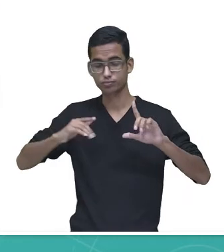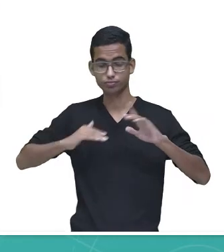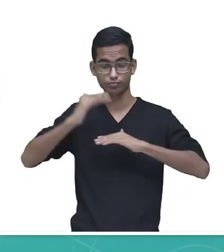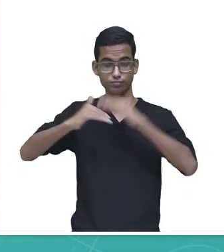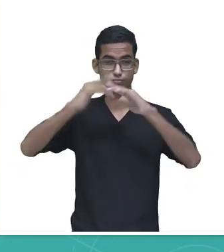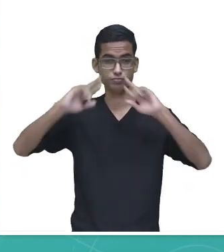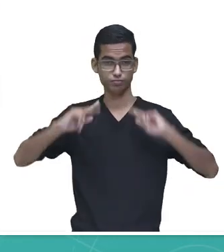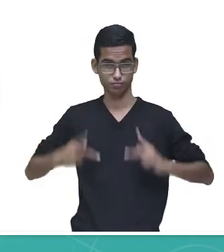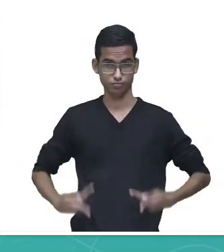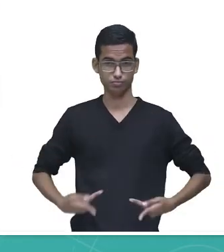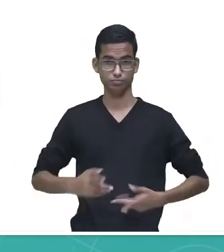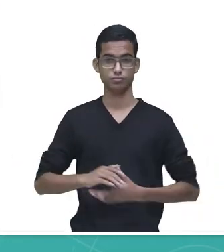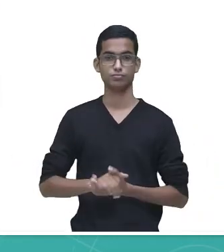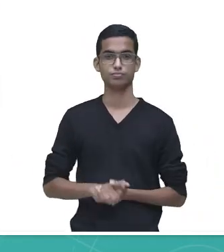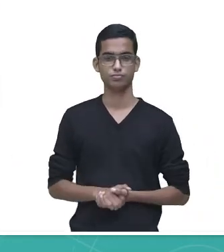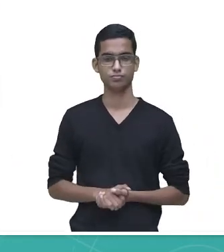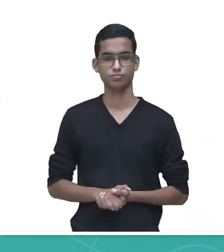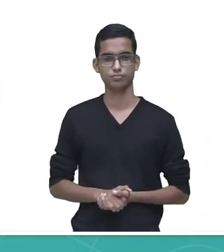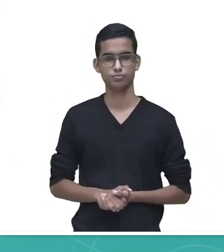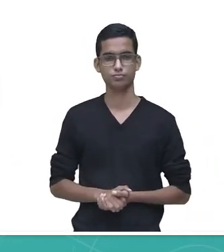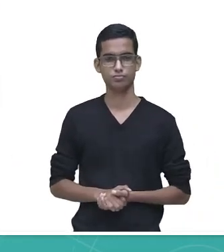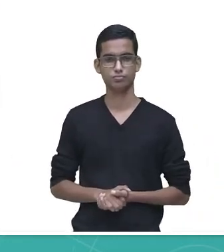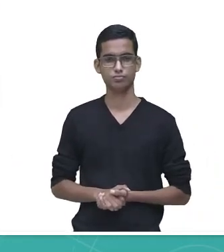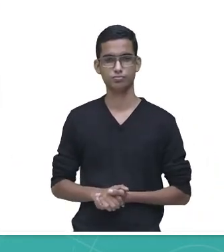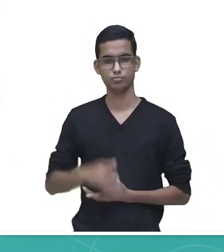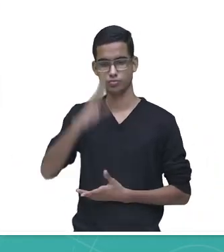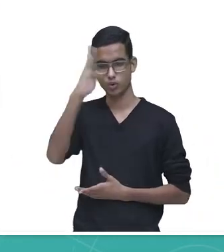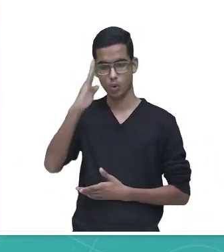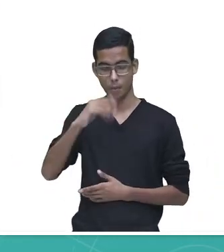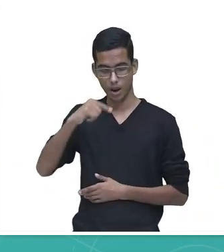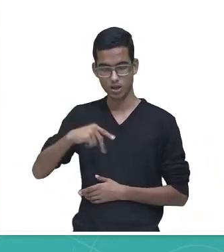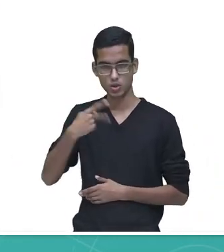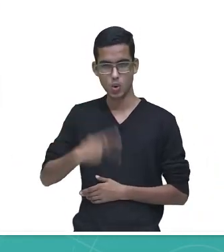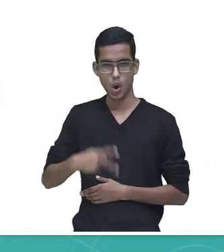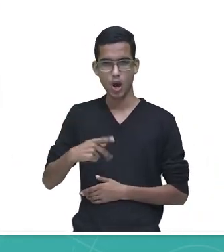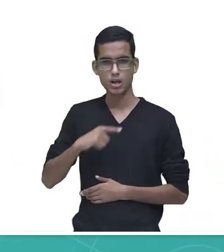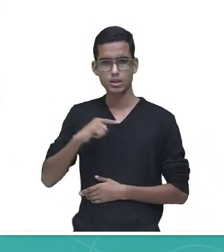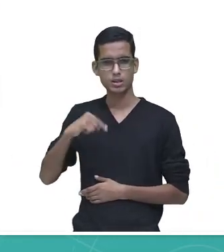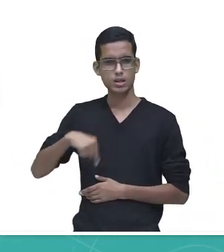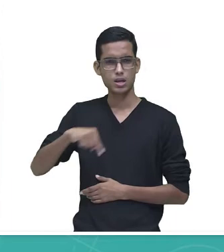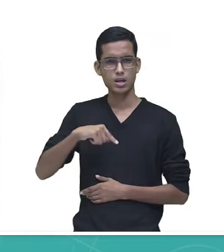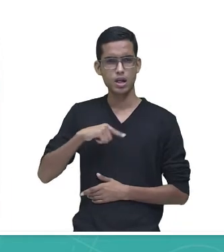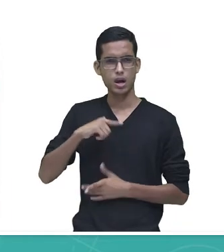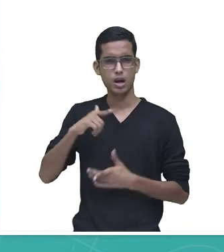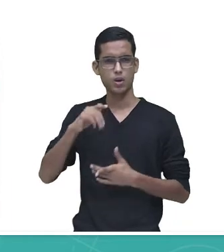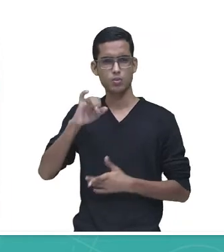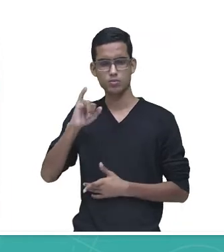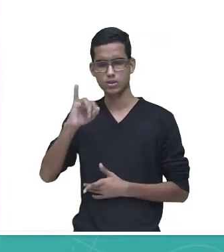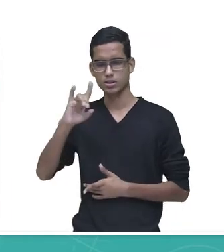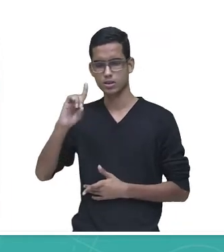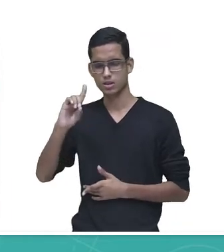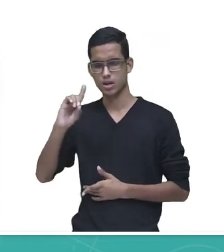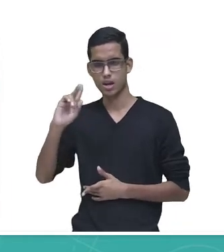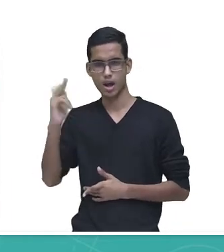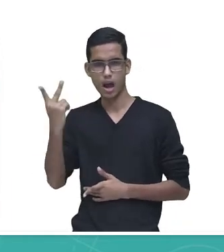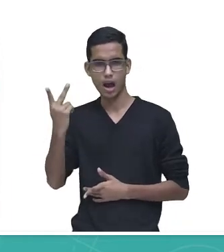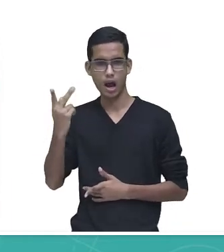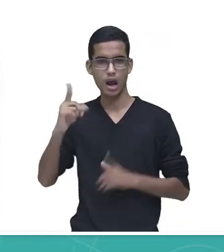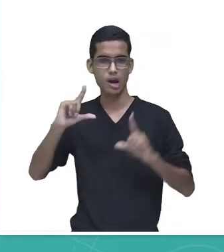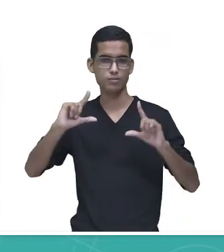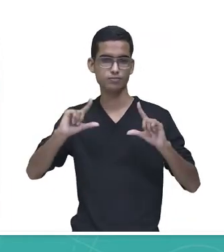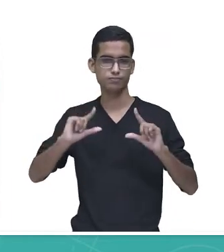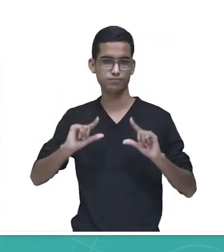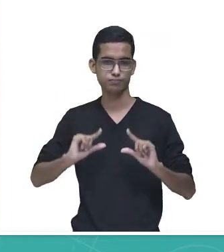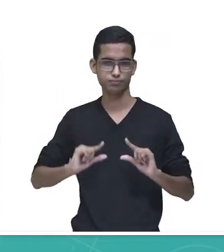Brasil, porque o Brasil, o nosso DH ainda é considerado baixo, tá? Não pense você que pelo